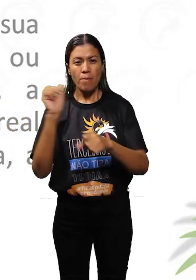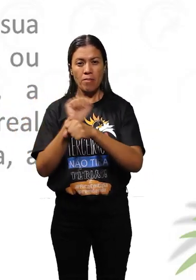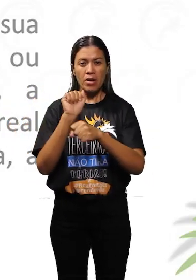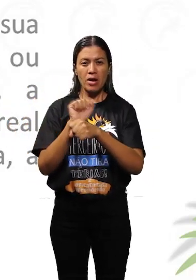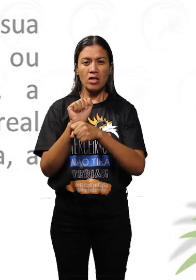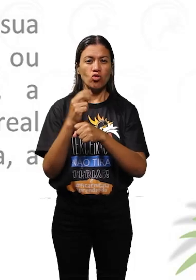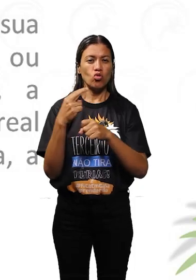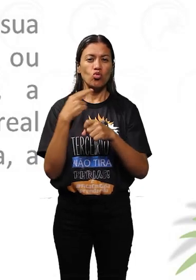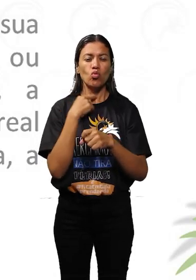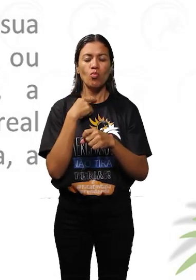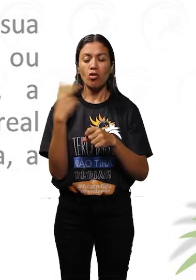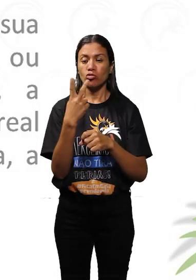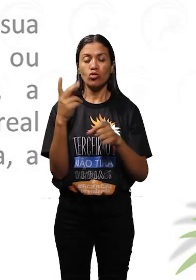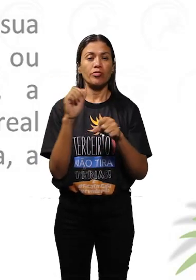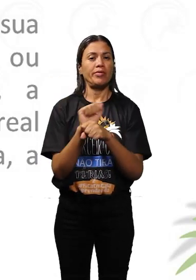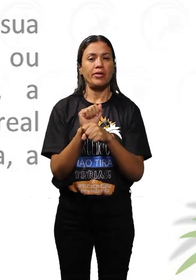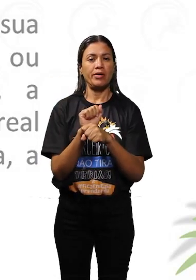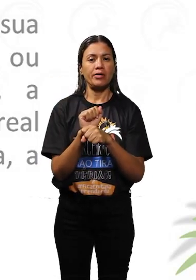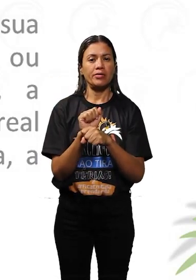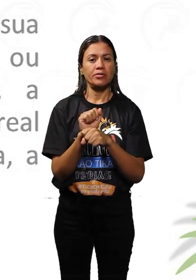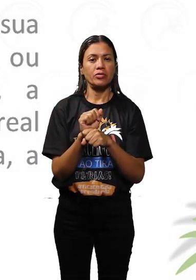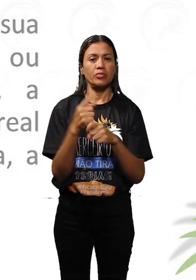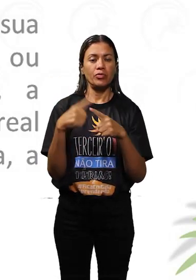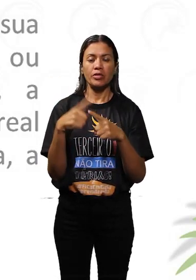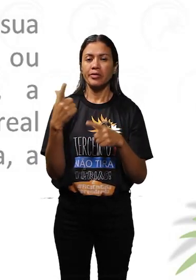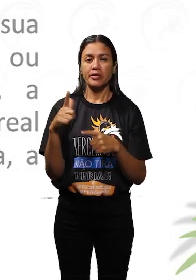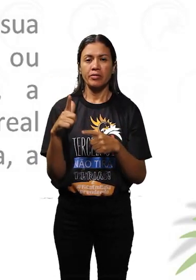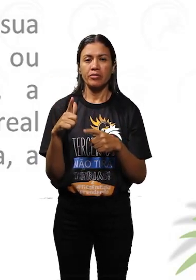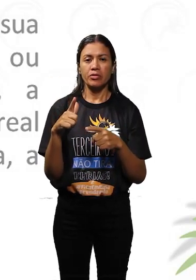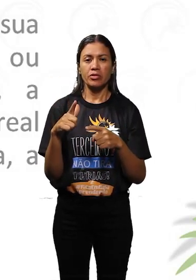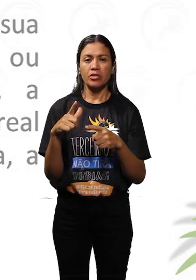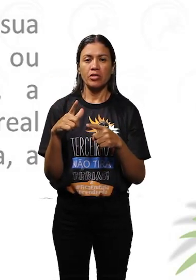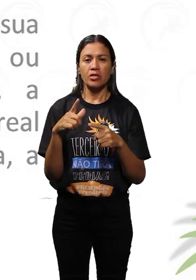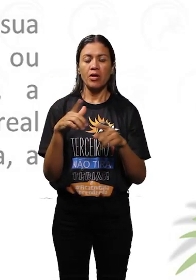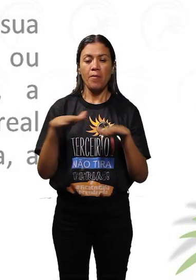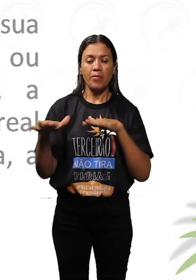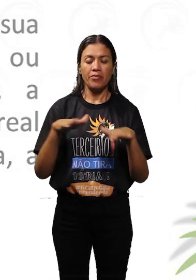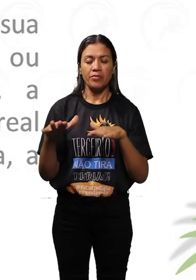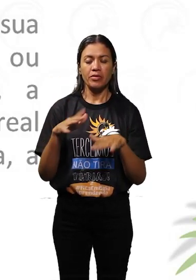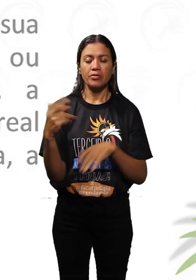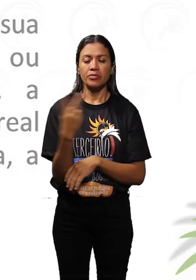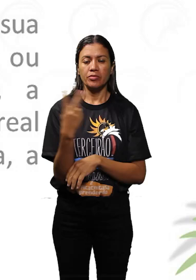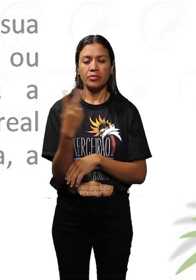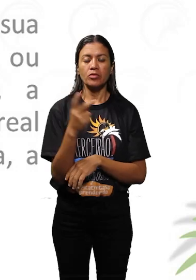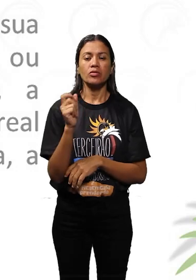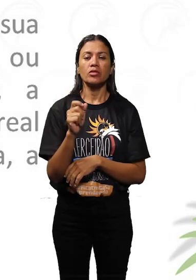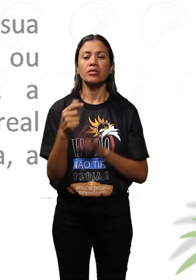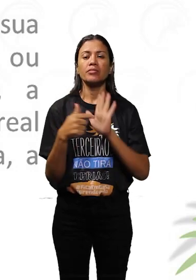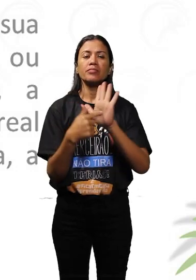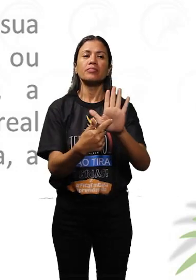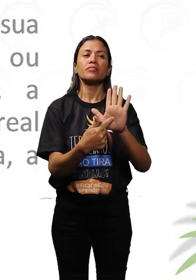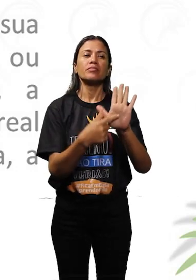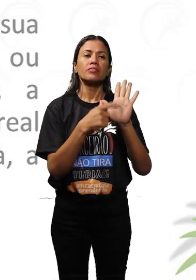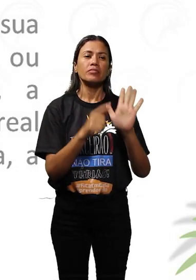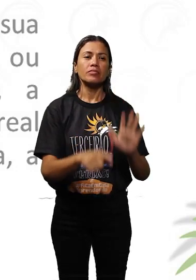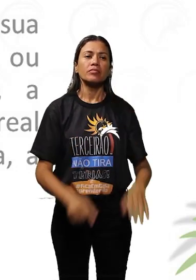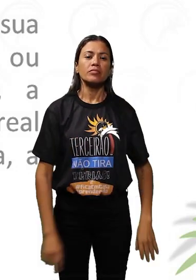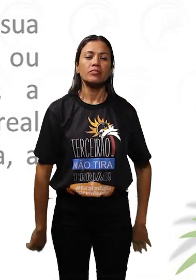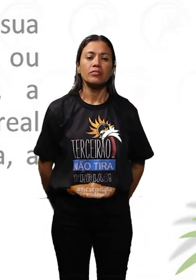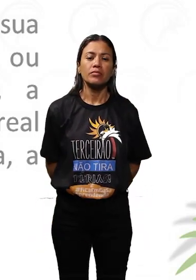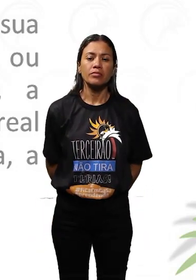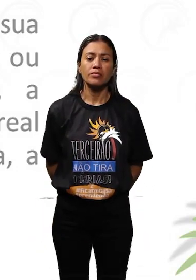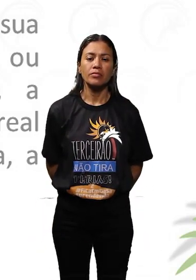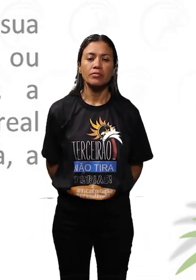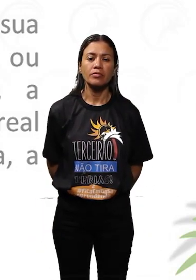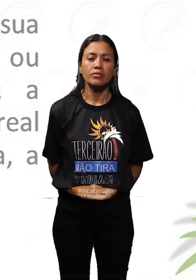observador percebe uma frequência diferente daquela frequência que é emitida por uma fonte, devido ao movimento relativo entre eles. Então é